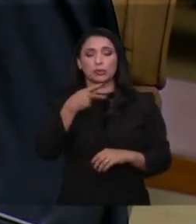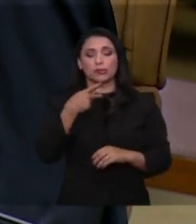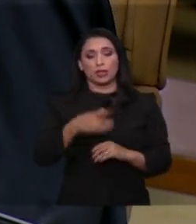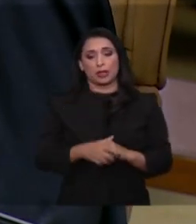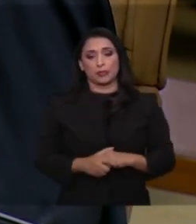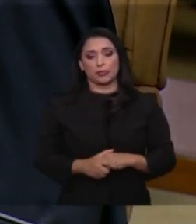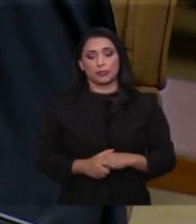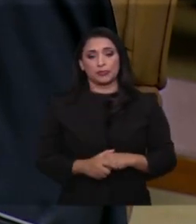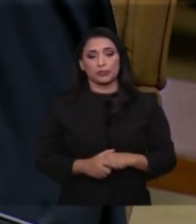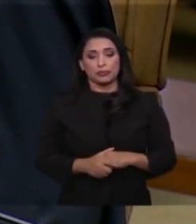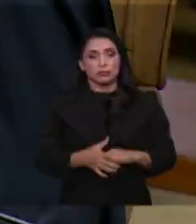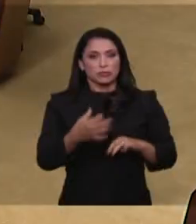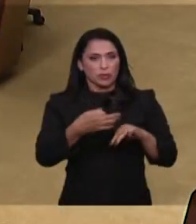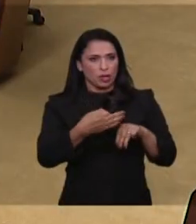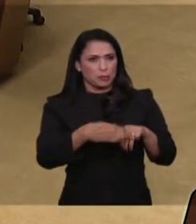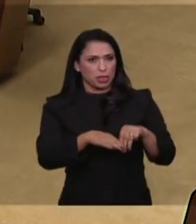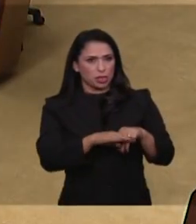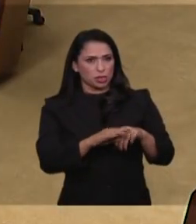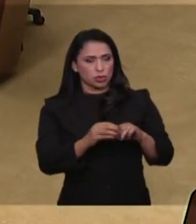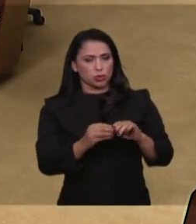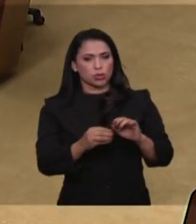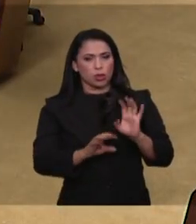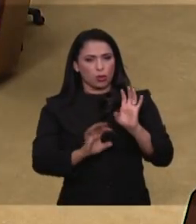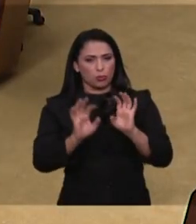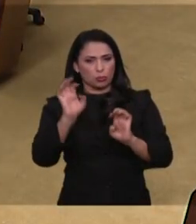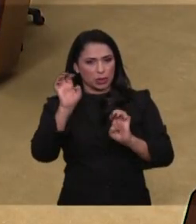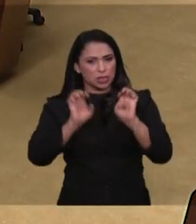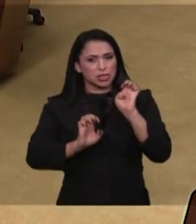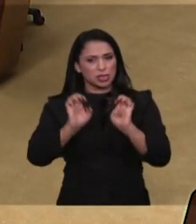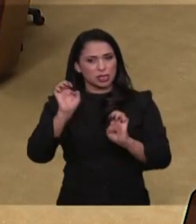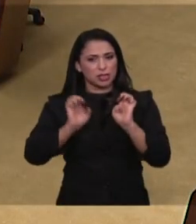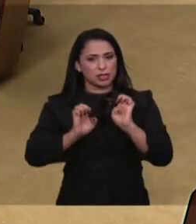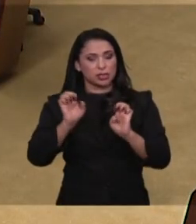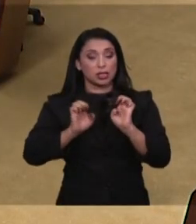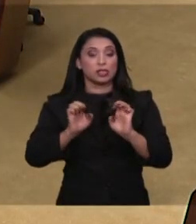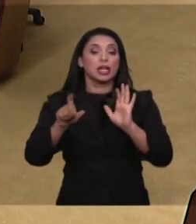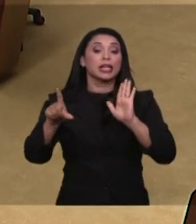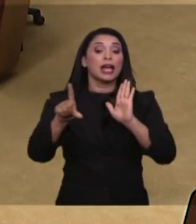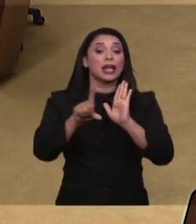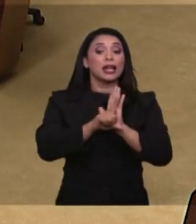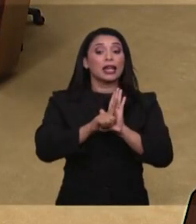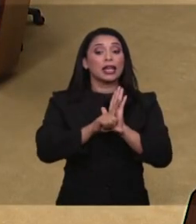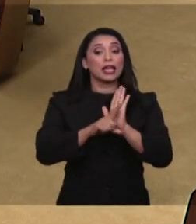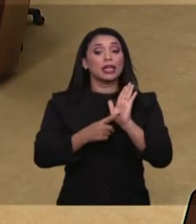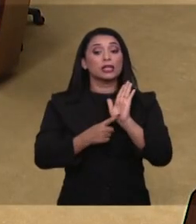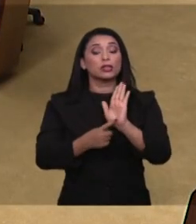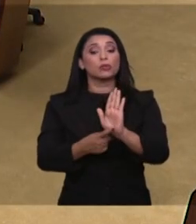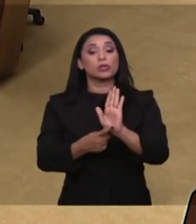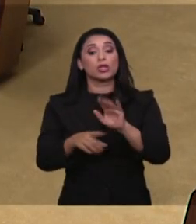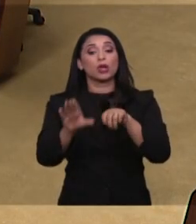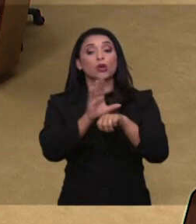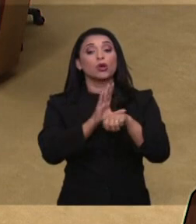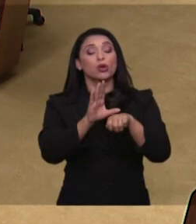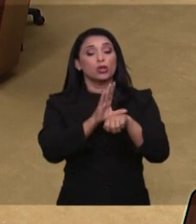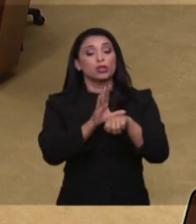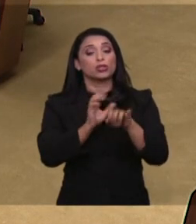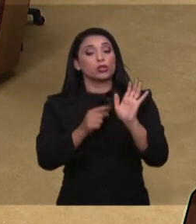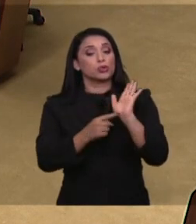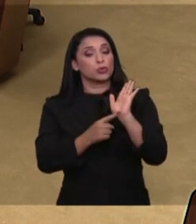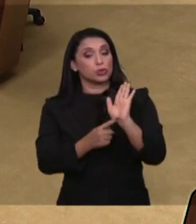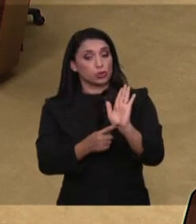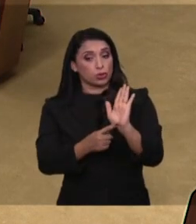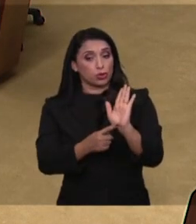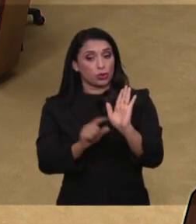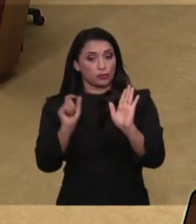Ministro, só um dado sobre, claro, entre o que o legislador quis afirmar, ou nesse caso, o constituinte reformador quis afirmar, e o que ele